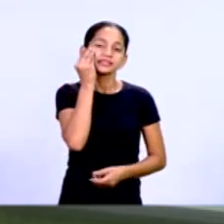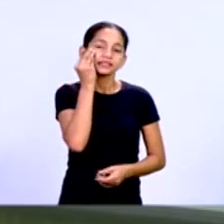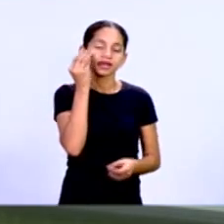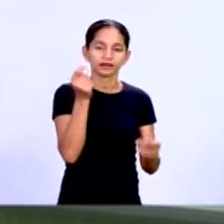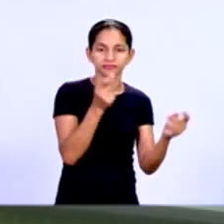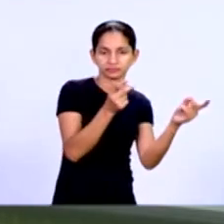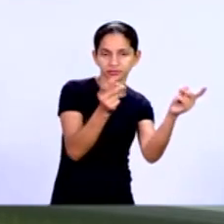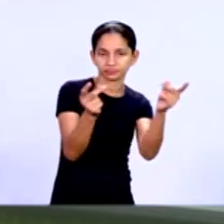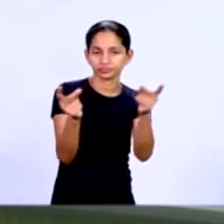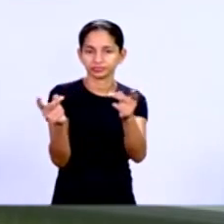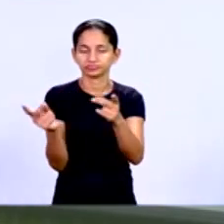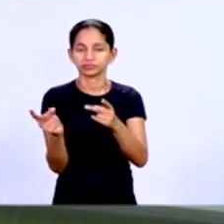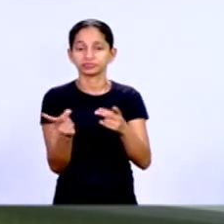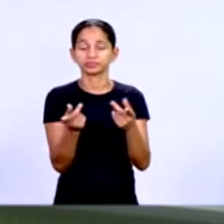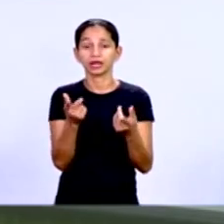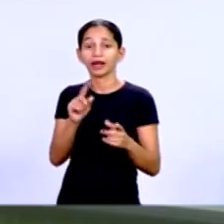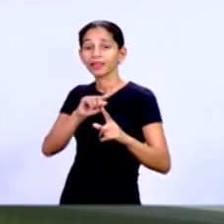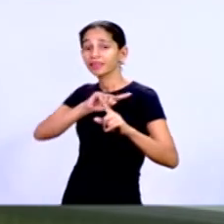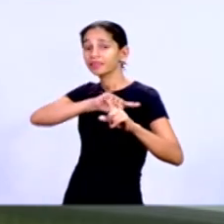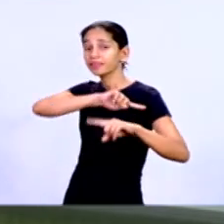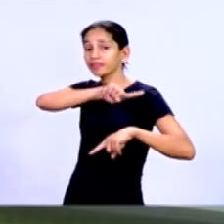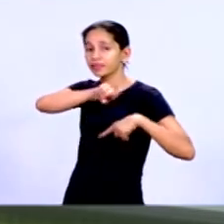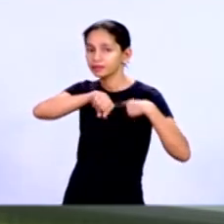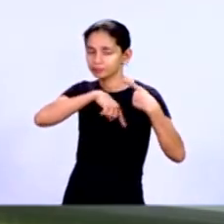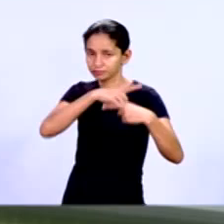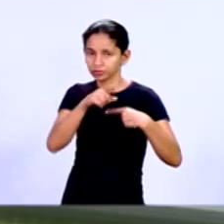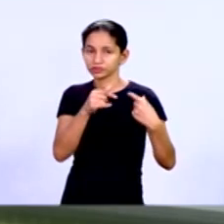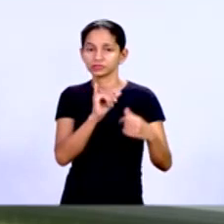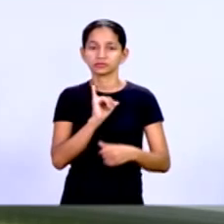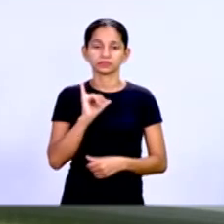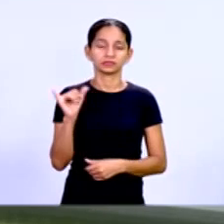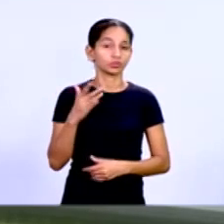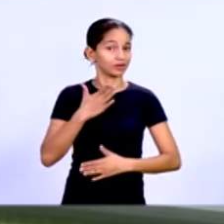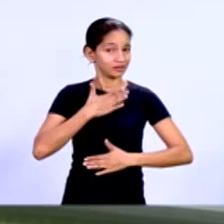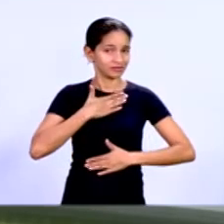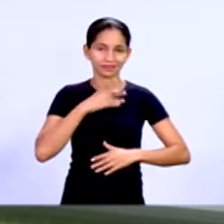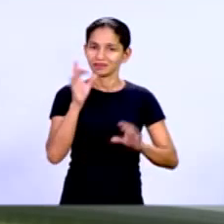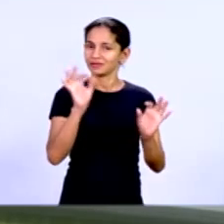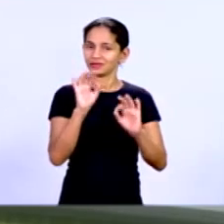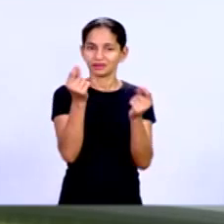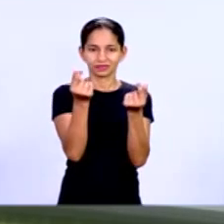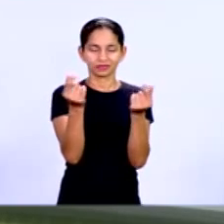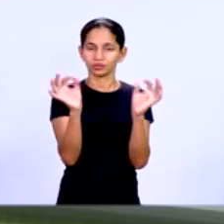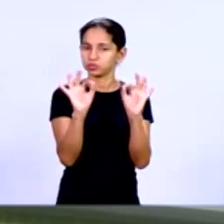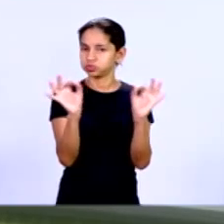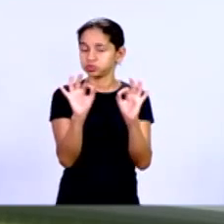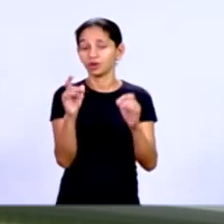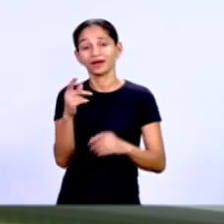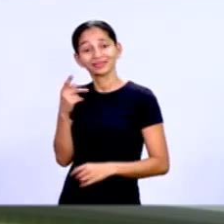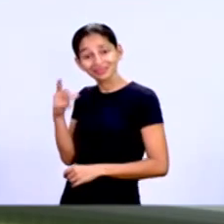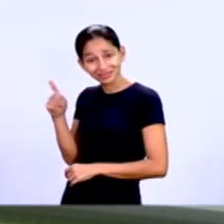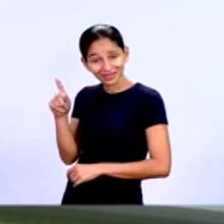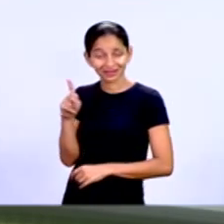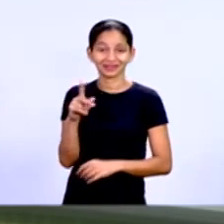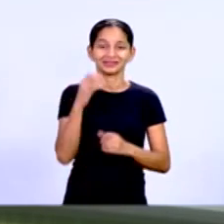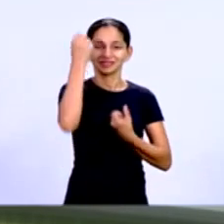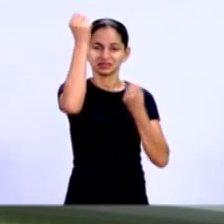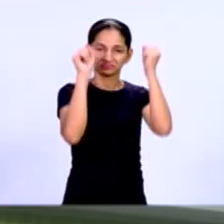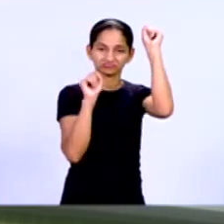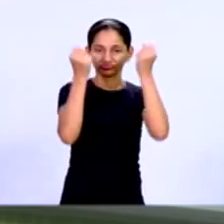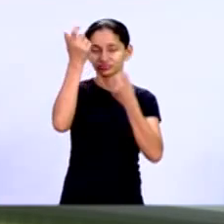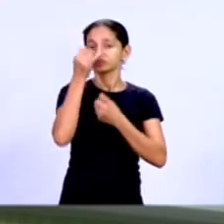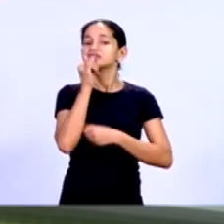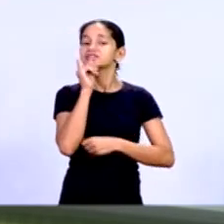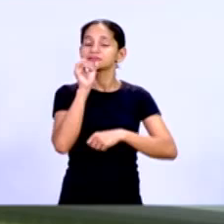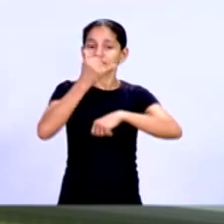no mercado de capitais, no mercado de ações. As ações não são do agente financeiro, são da empresa que é um